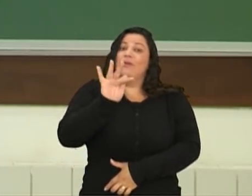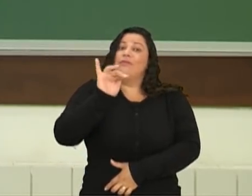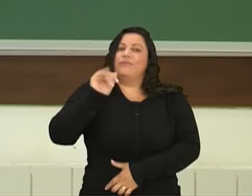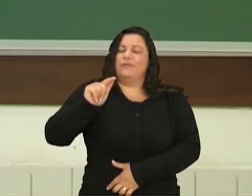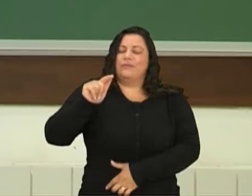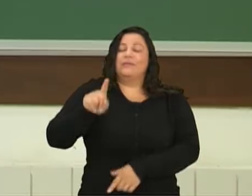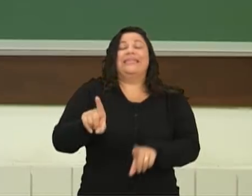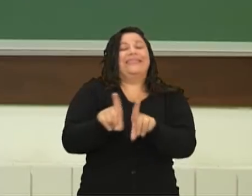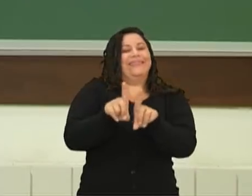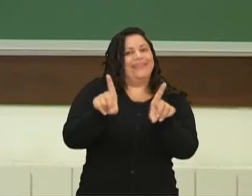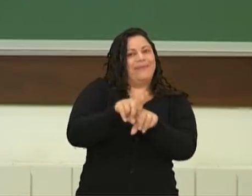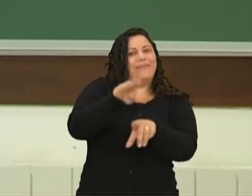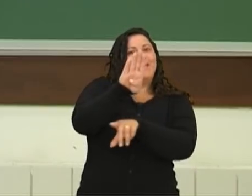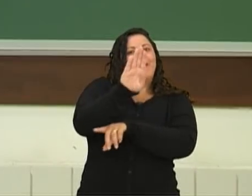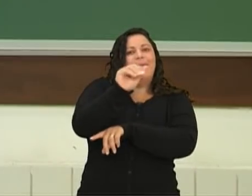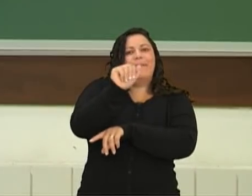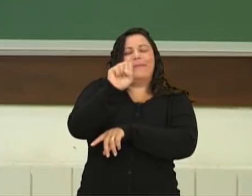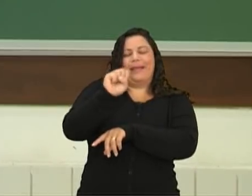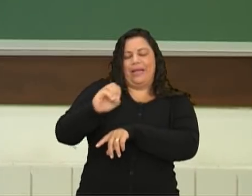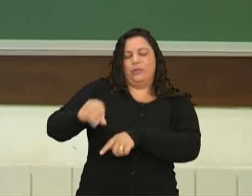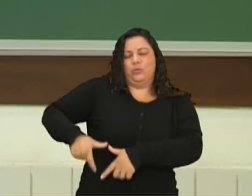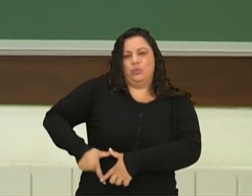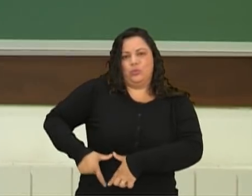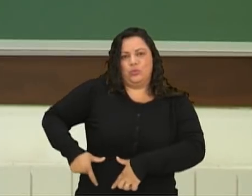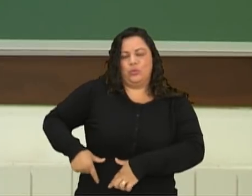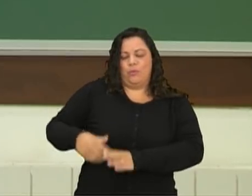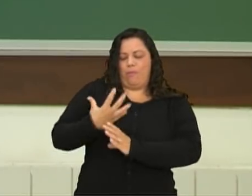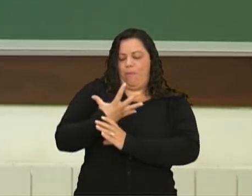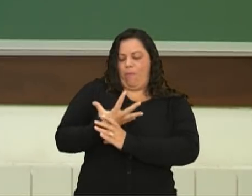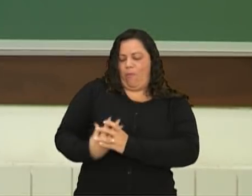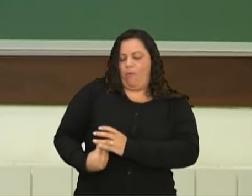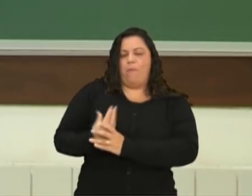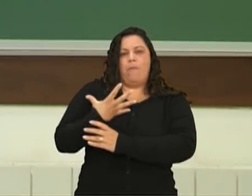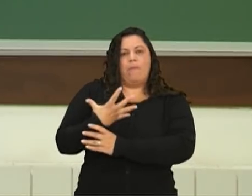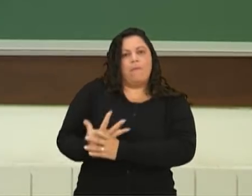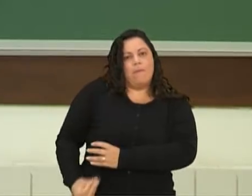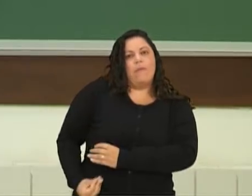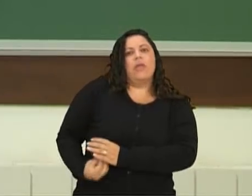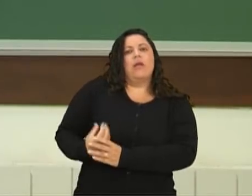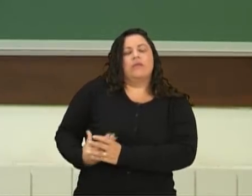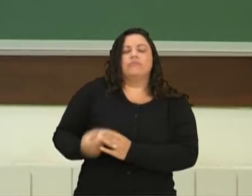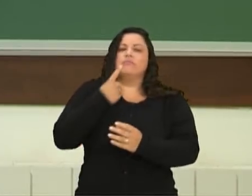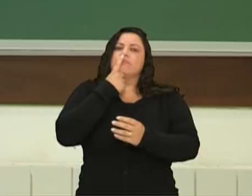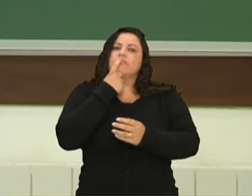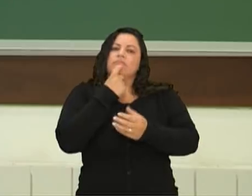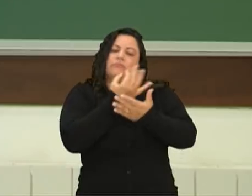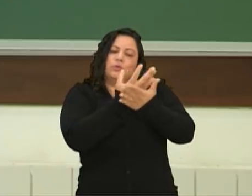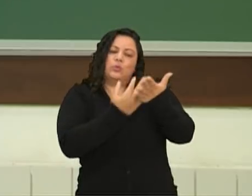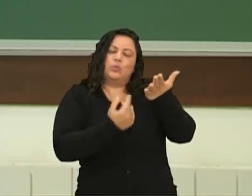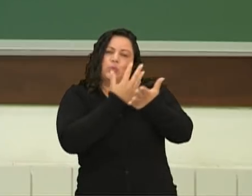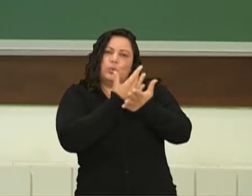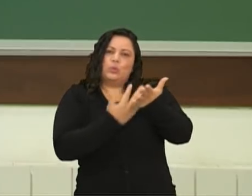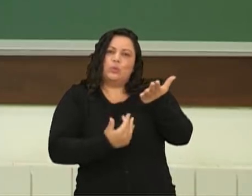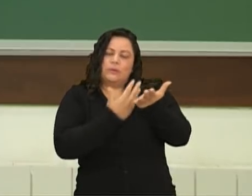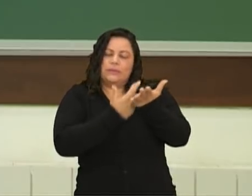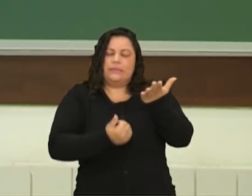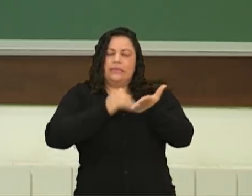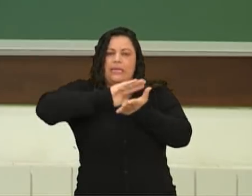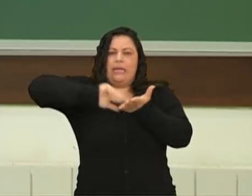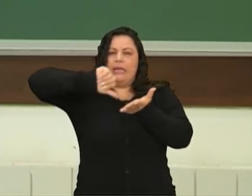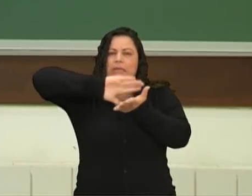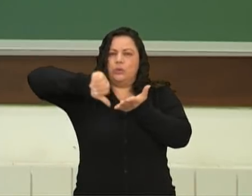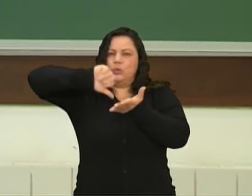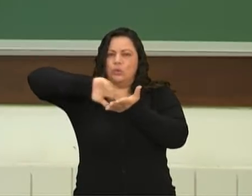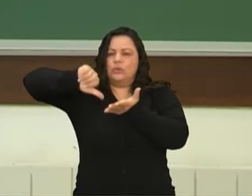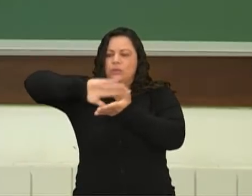o baço, tá? O baço e o fígado vão filtrar o sangue, eliminando esses glóbulos vermelhos que já morreram,